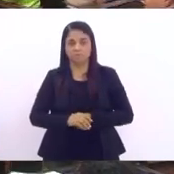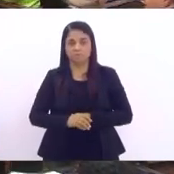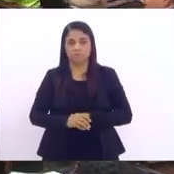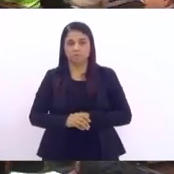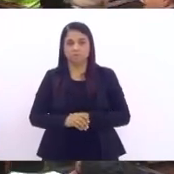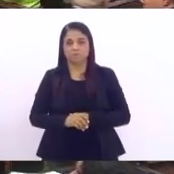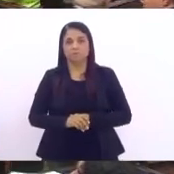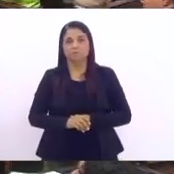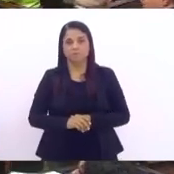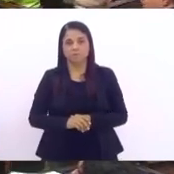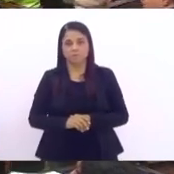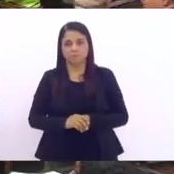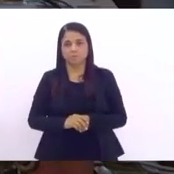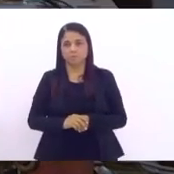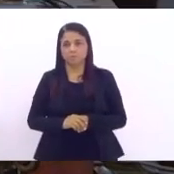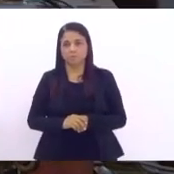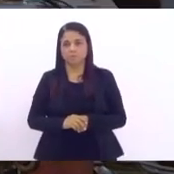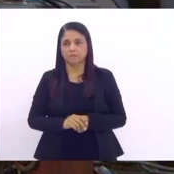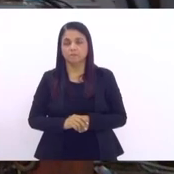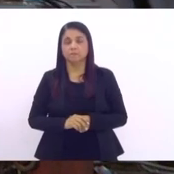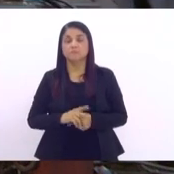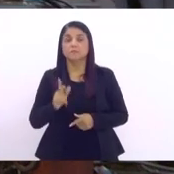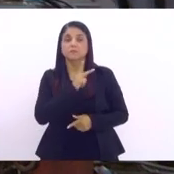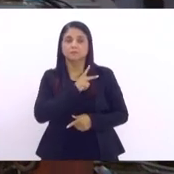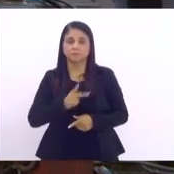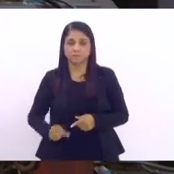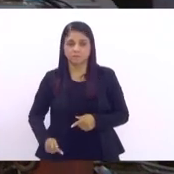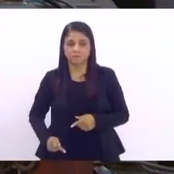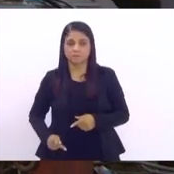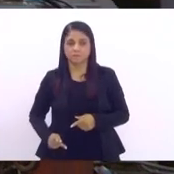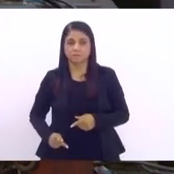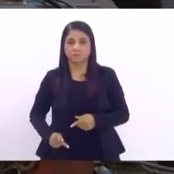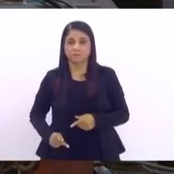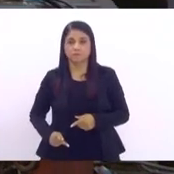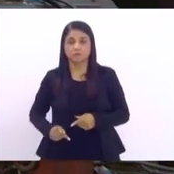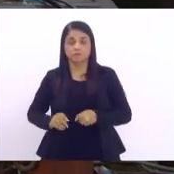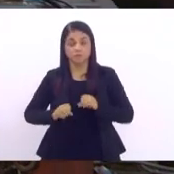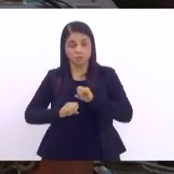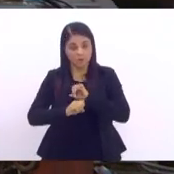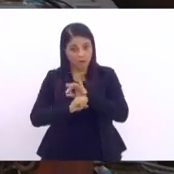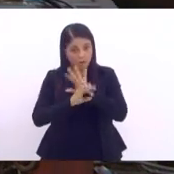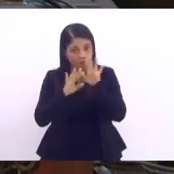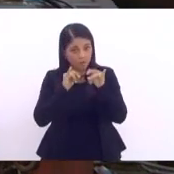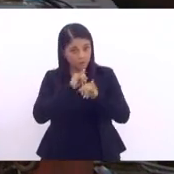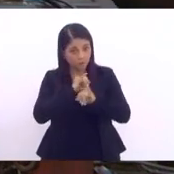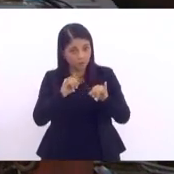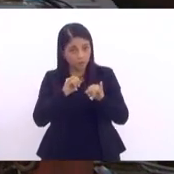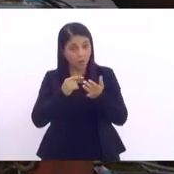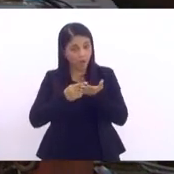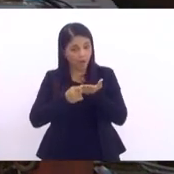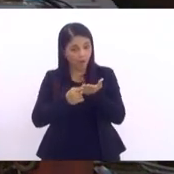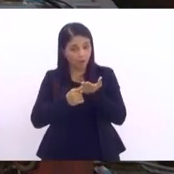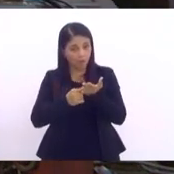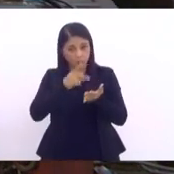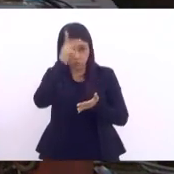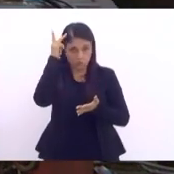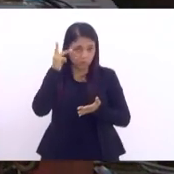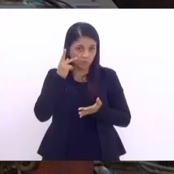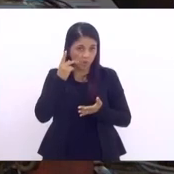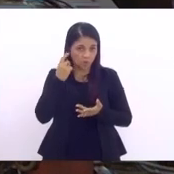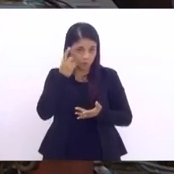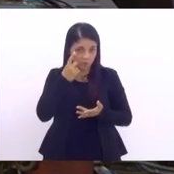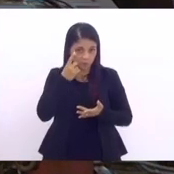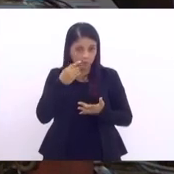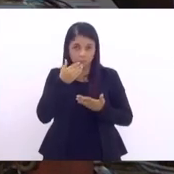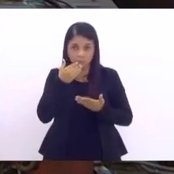Senhor presidente. Só para deixar claro que o acordo que o deputado Luiz Paulo suscitou será cumprido,